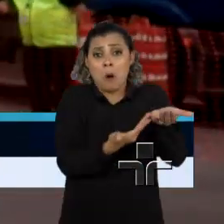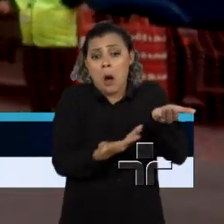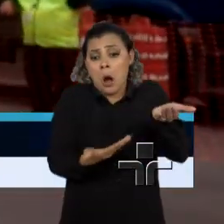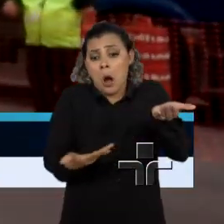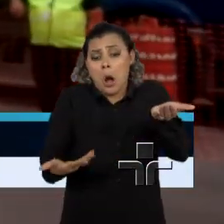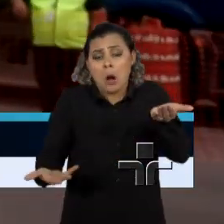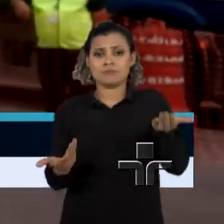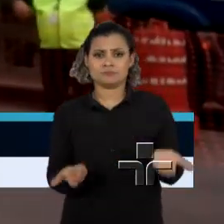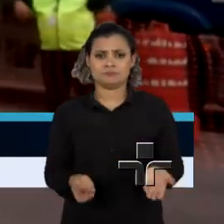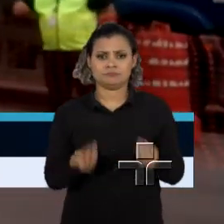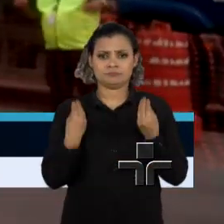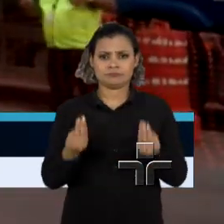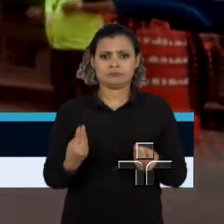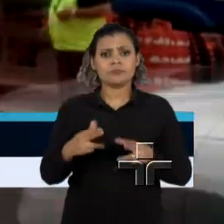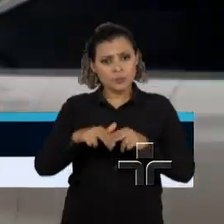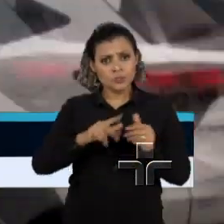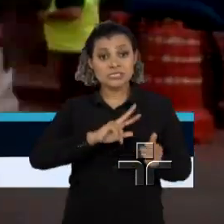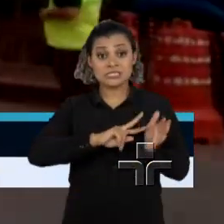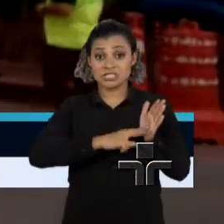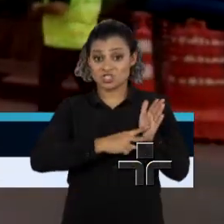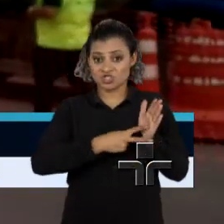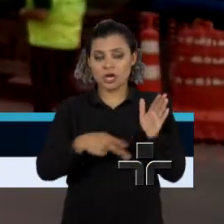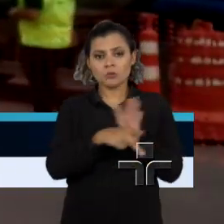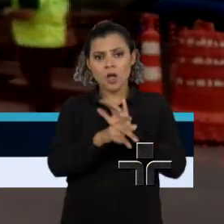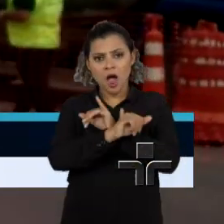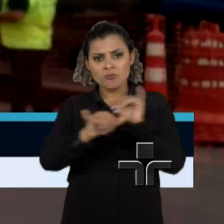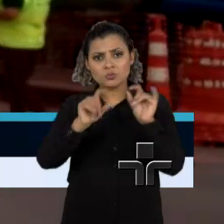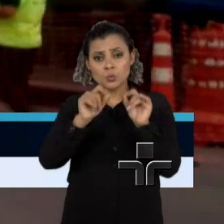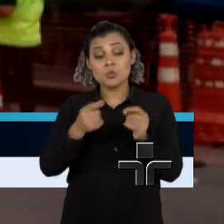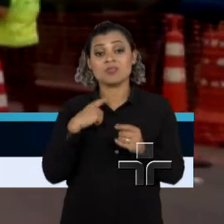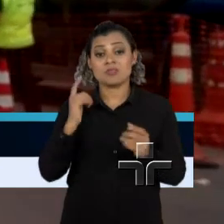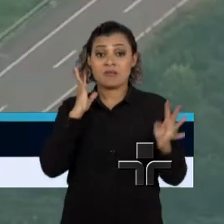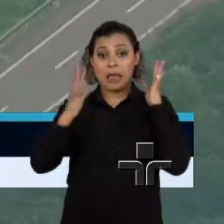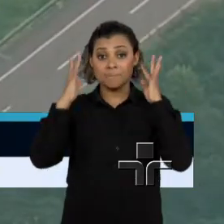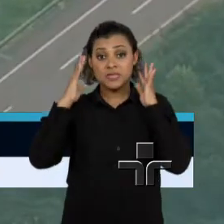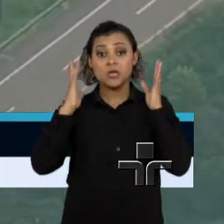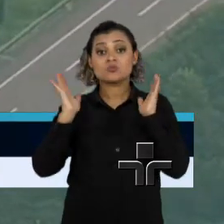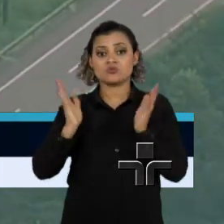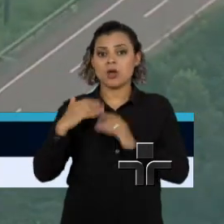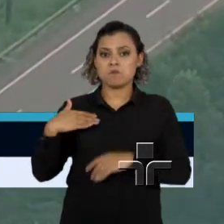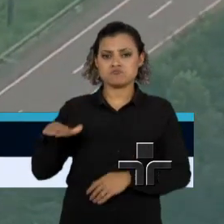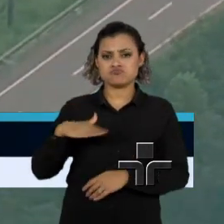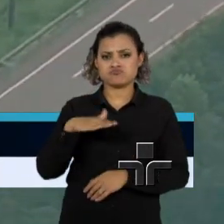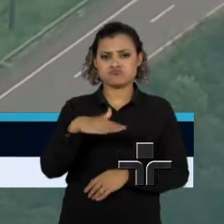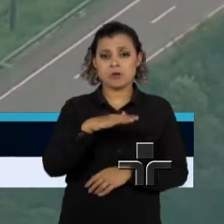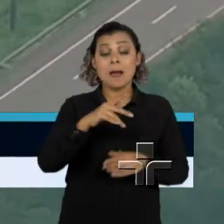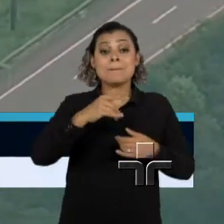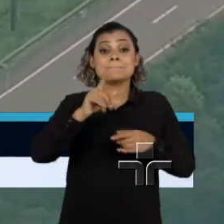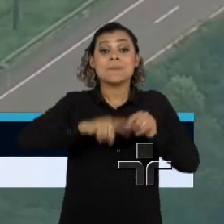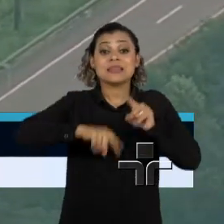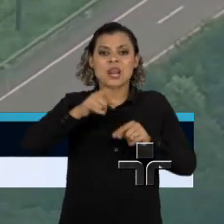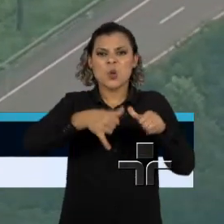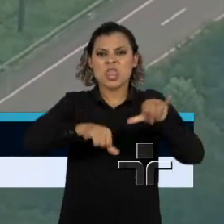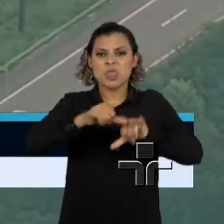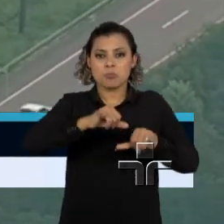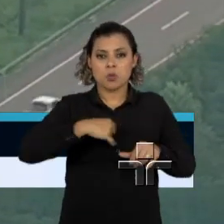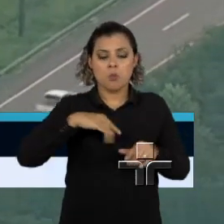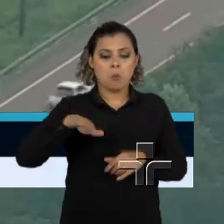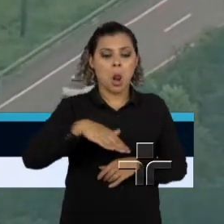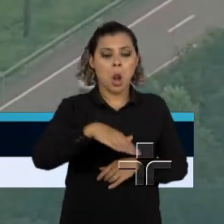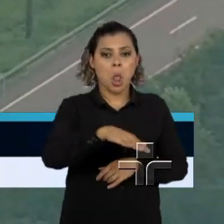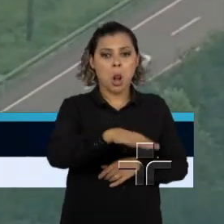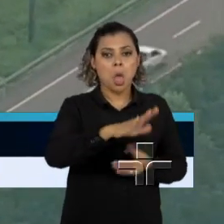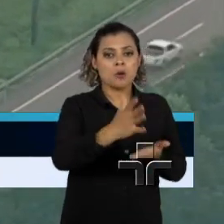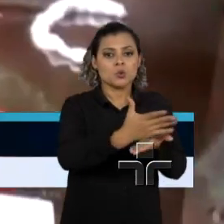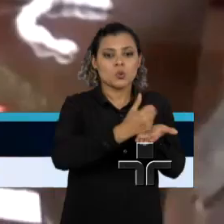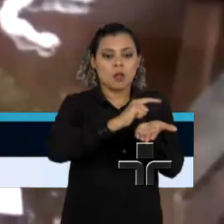O Sindicato dos Petroleiros do Estado afirmou que um caminhão já saiu carregado de resíduo oleoso e mais 2 veículos